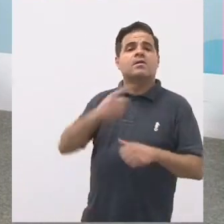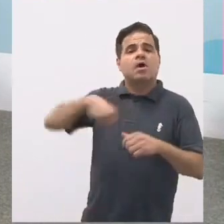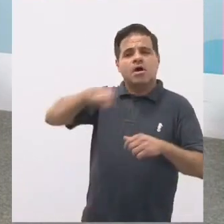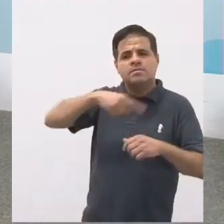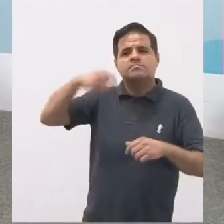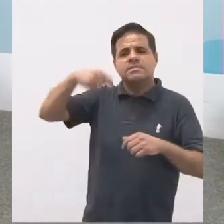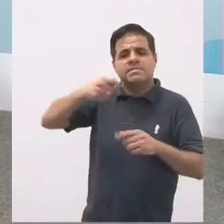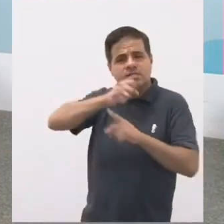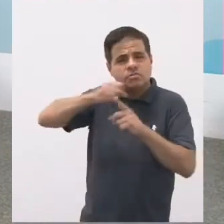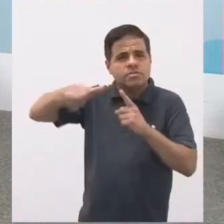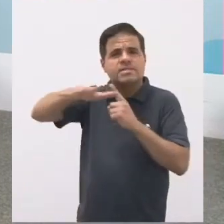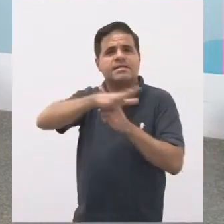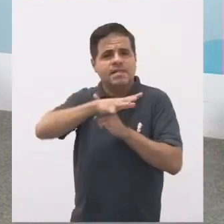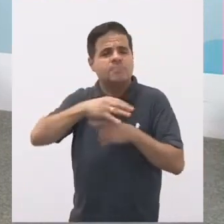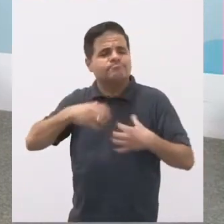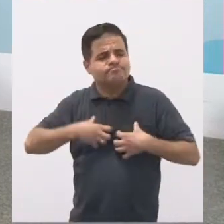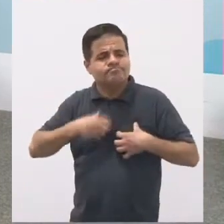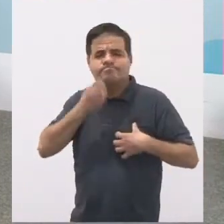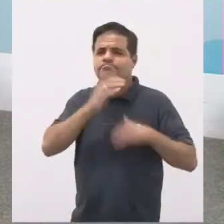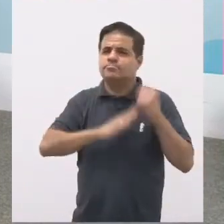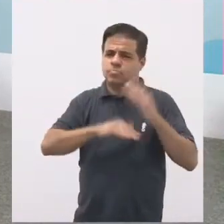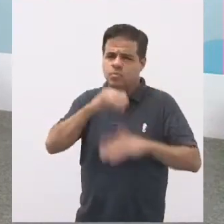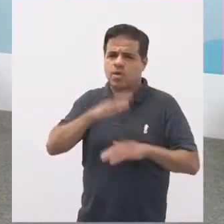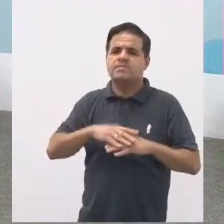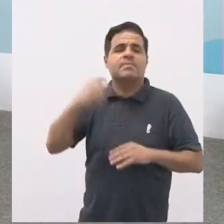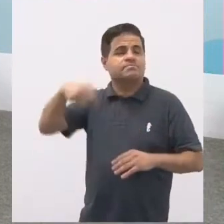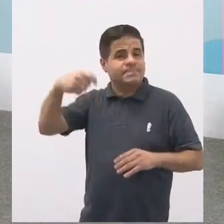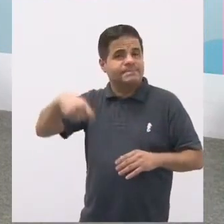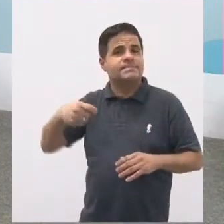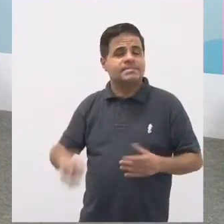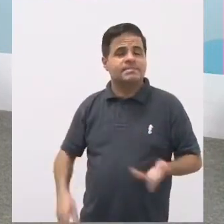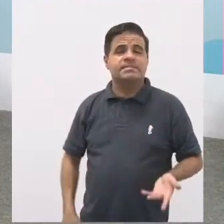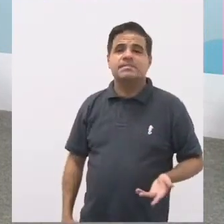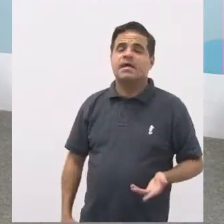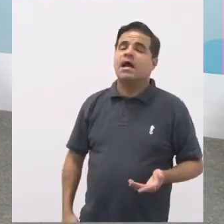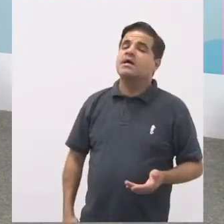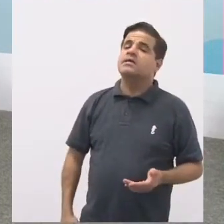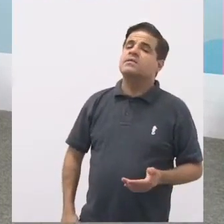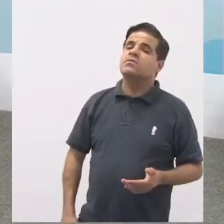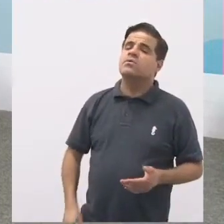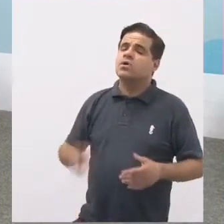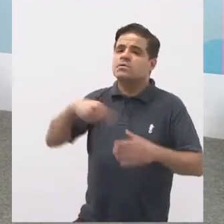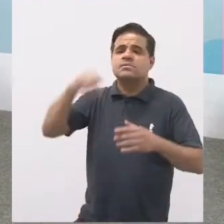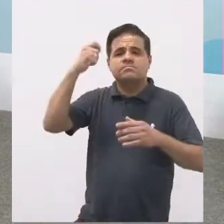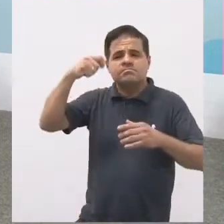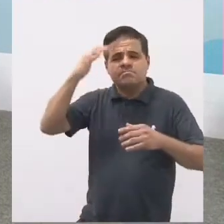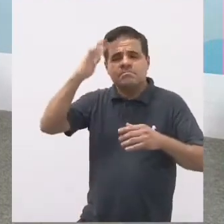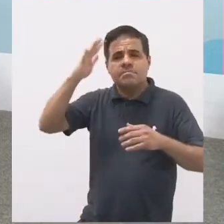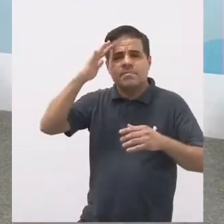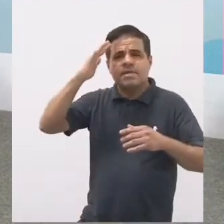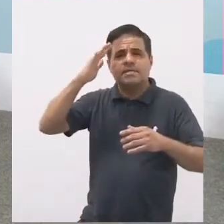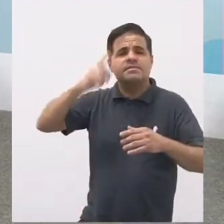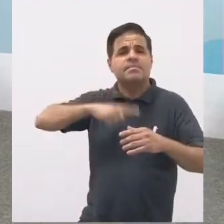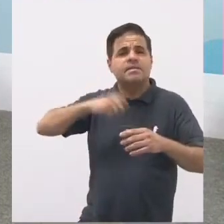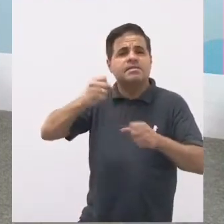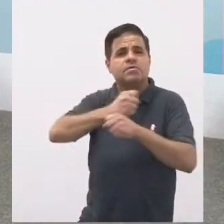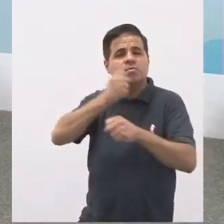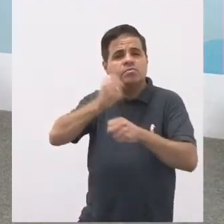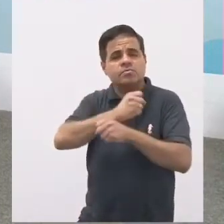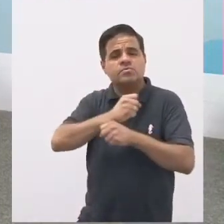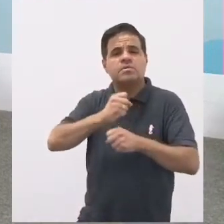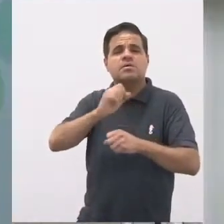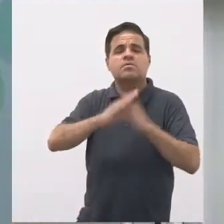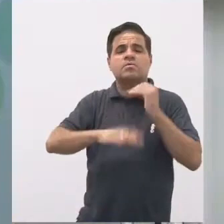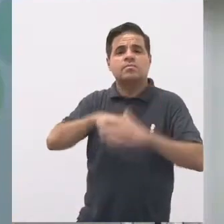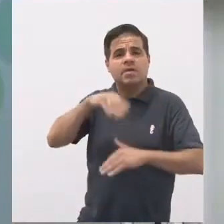precisa socializar de alguma forma essas boas práticas. Então, a gente pensa que para também haver essa construção